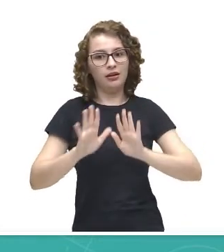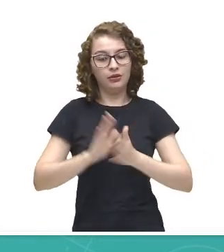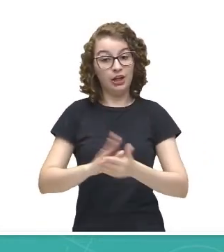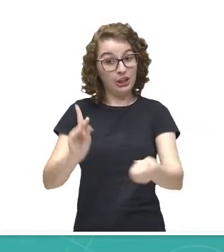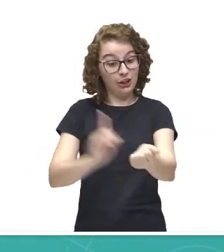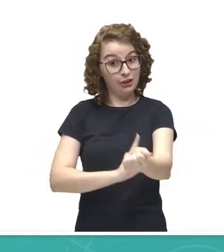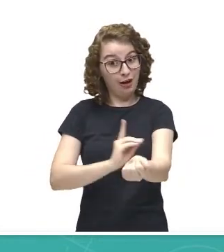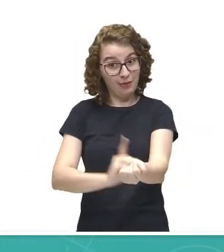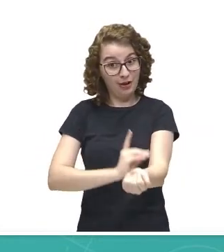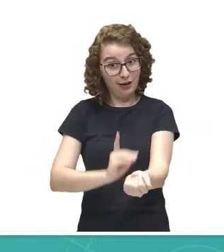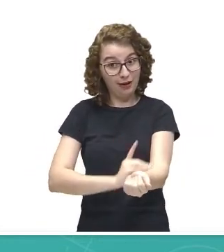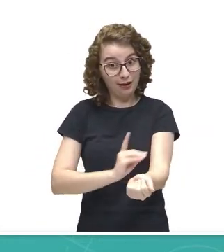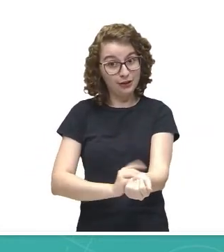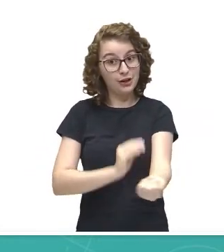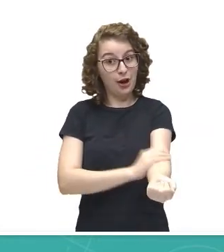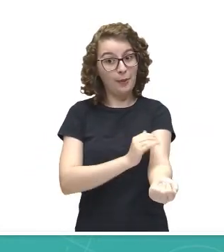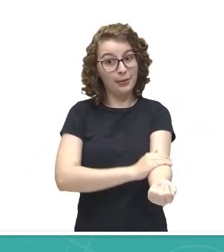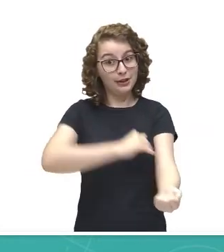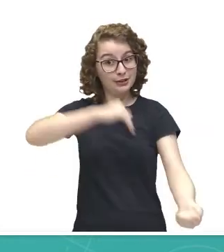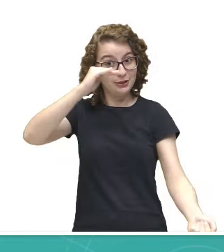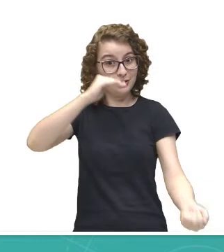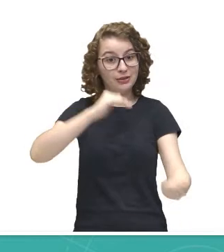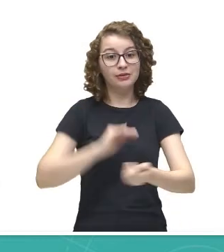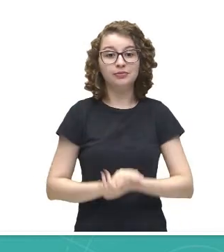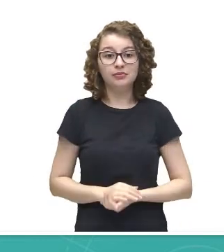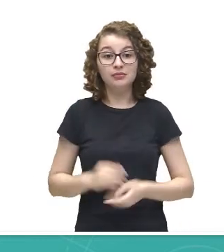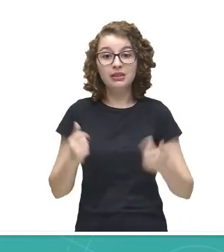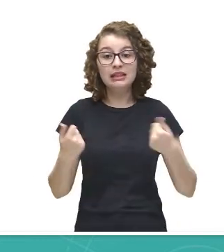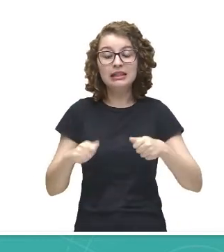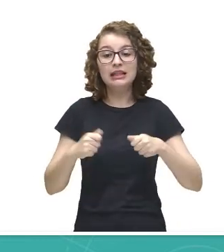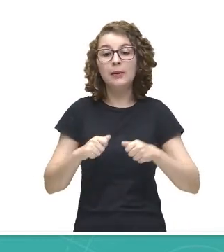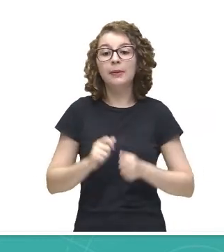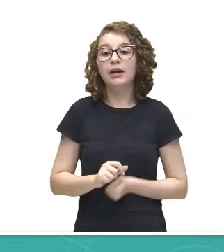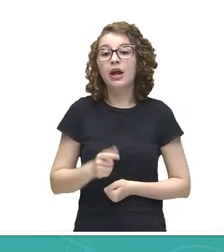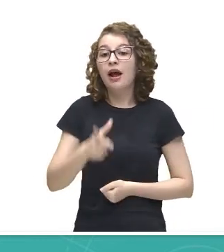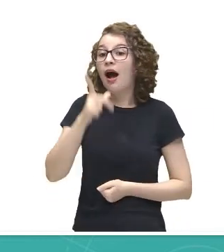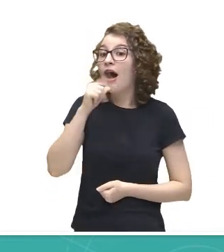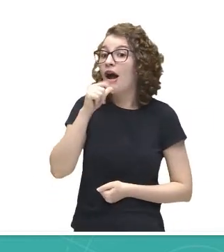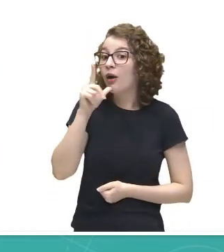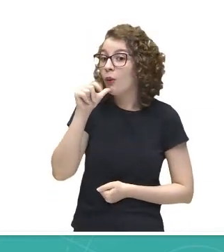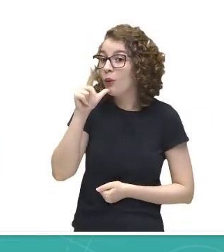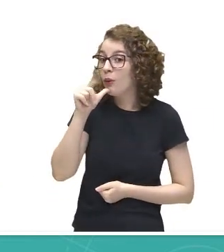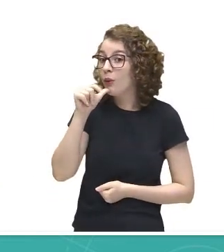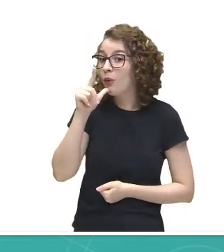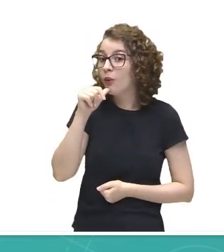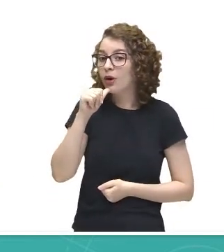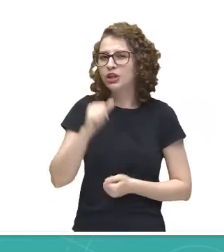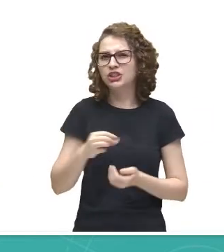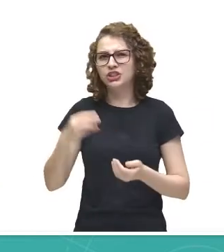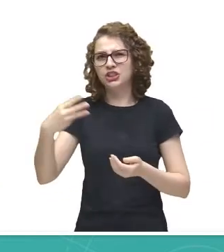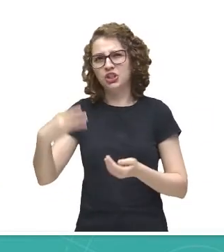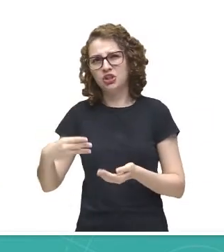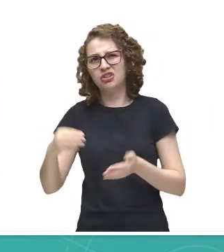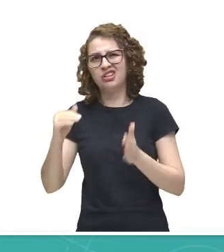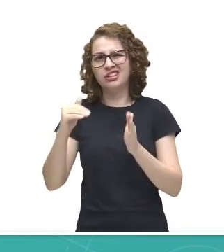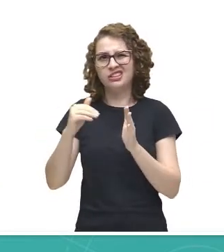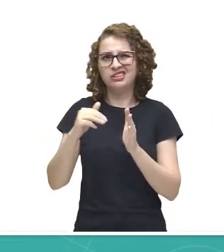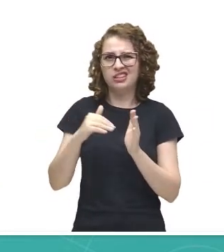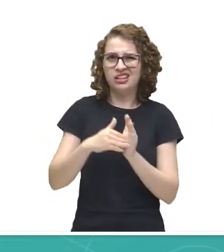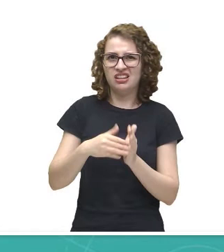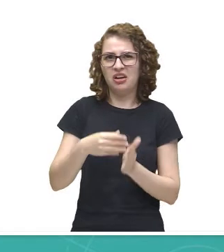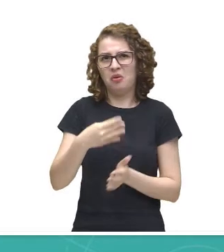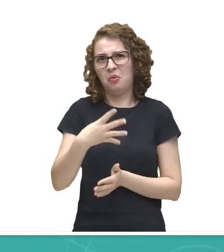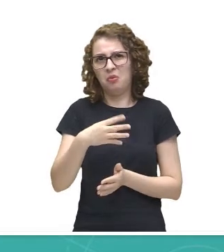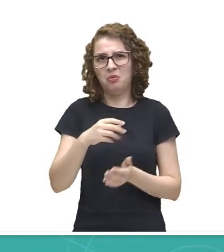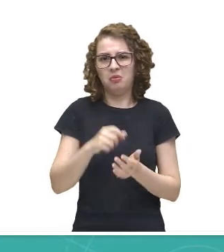tá? E nós temos que ingerir bastante água, de 2 litros e meio a 3, tá? Durante o dia,